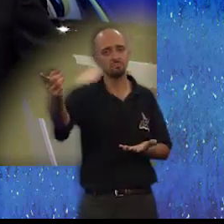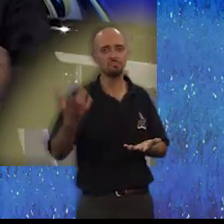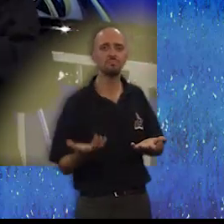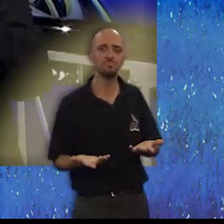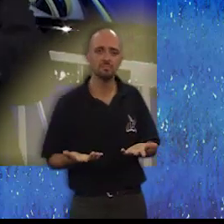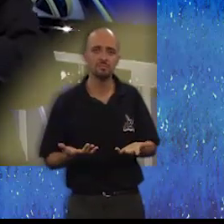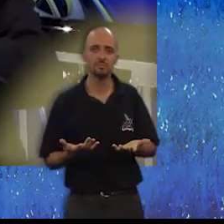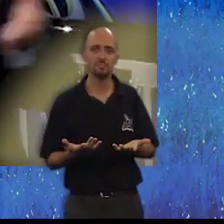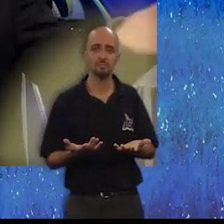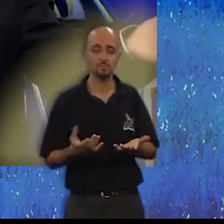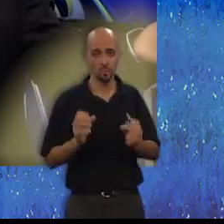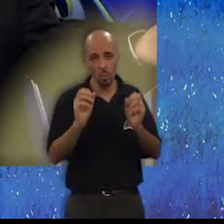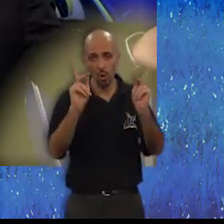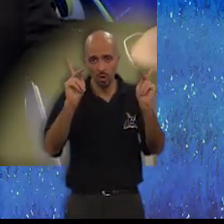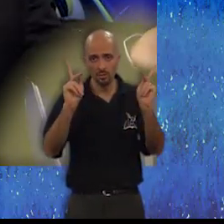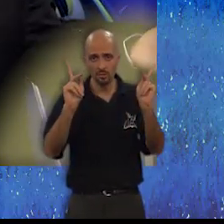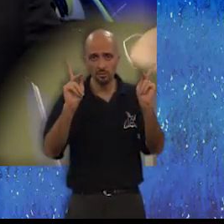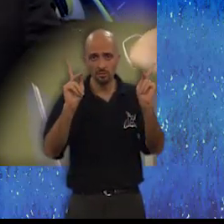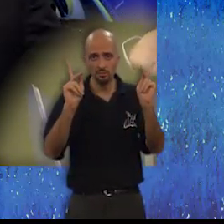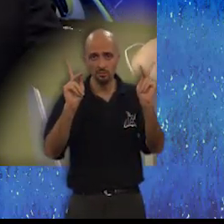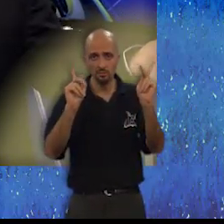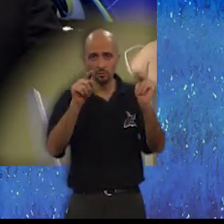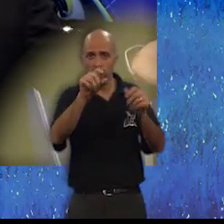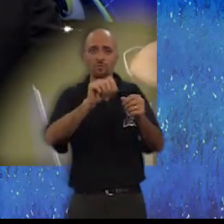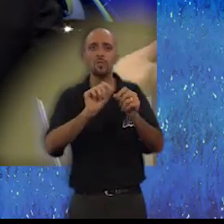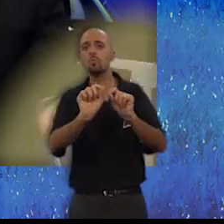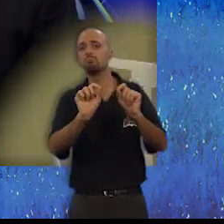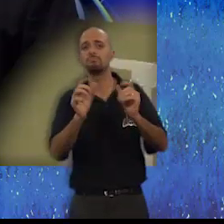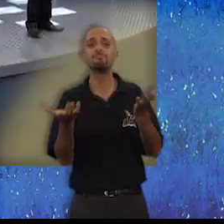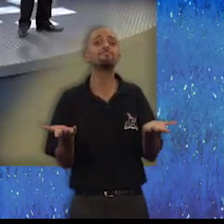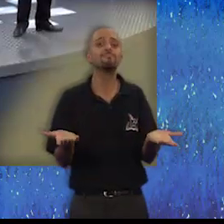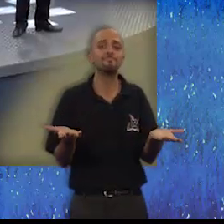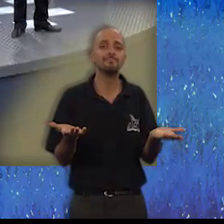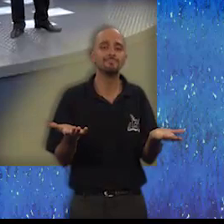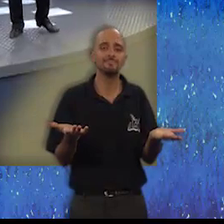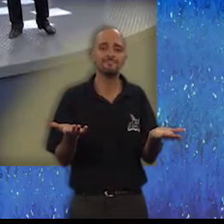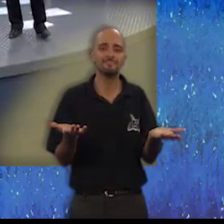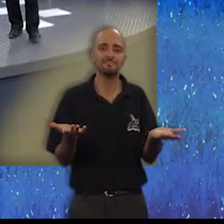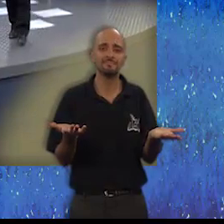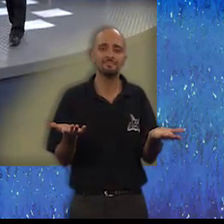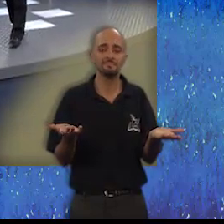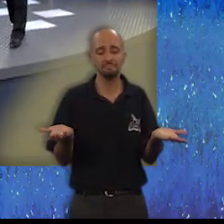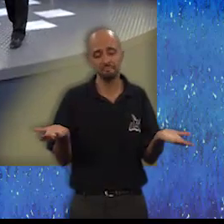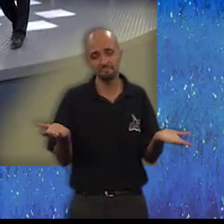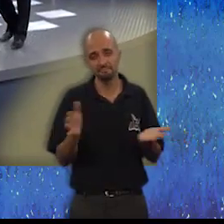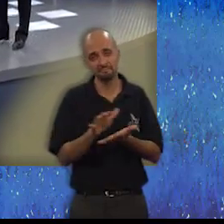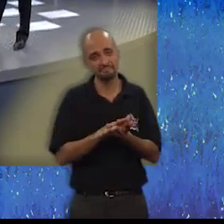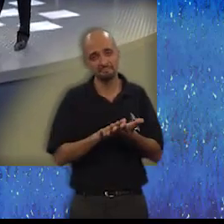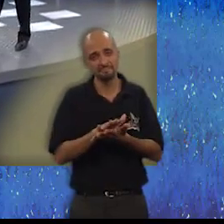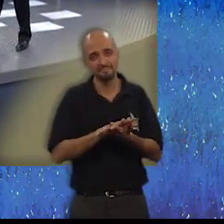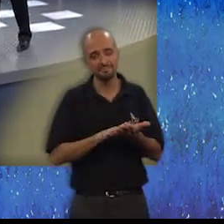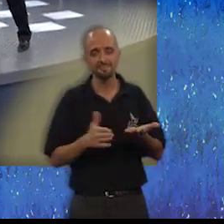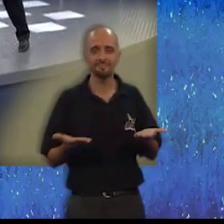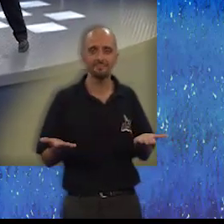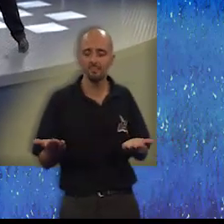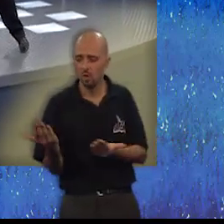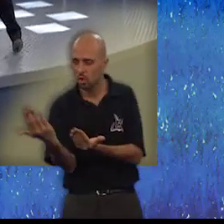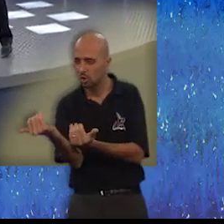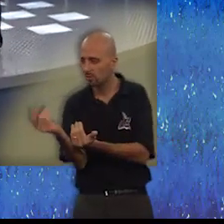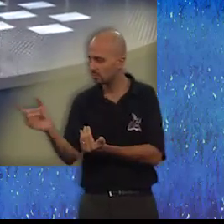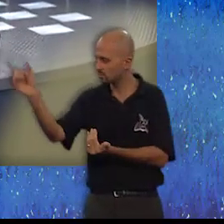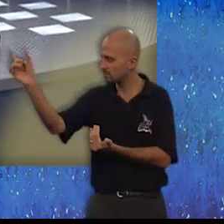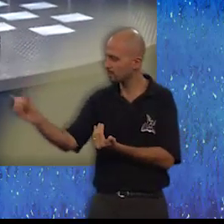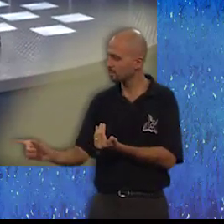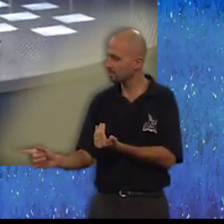cruz. Você faria e seria salvo. Não é verdade? Então, diante disso, o jovem rico, ao